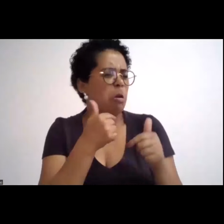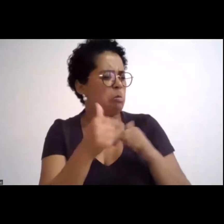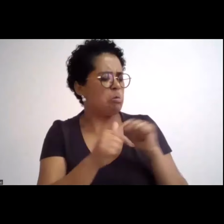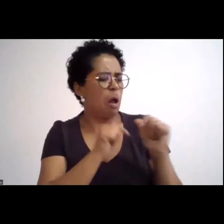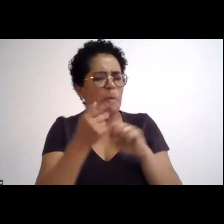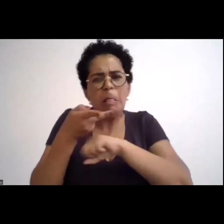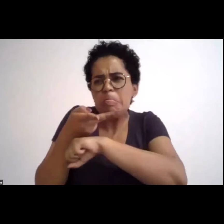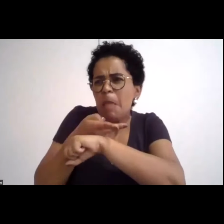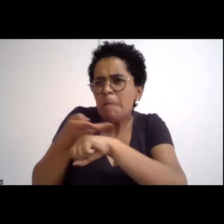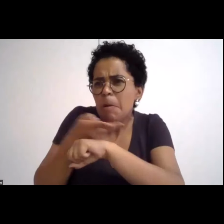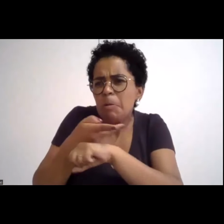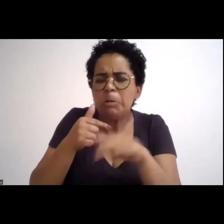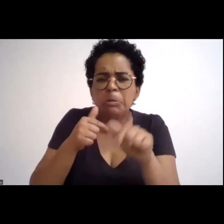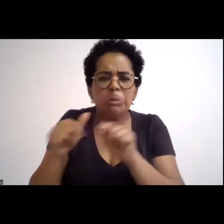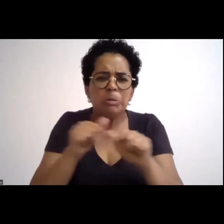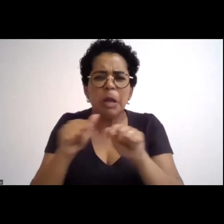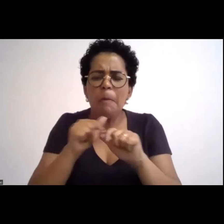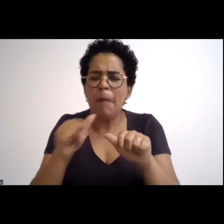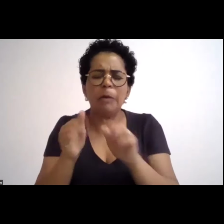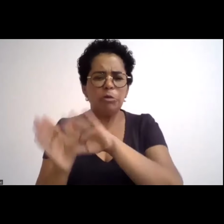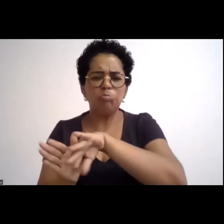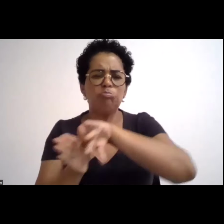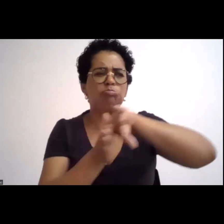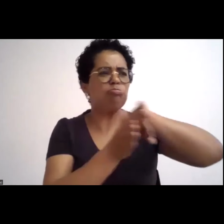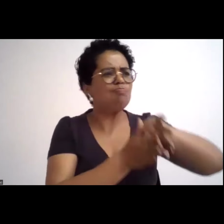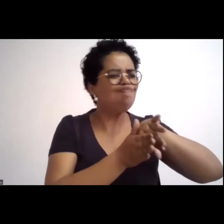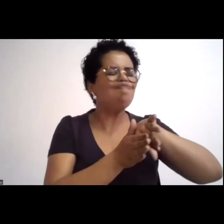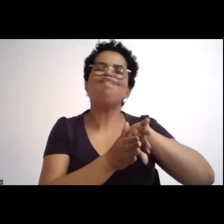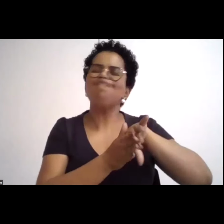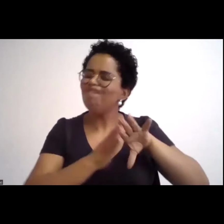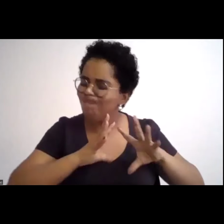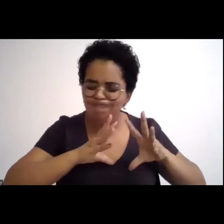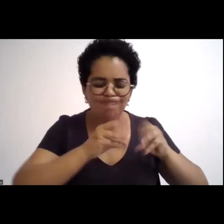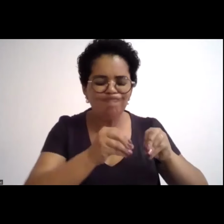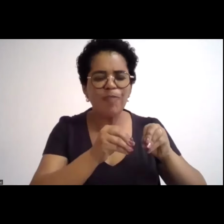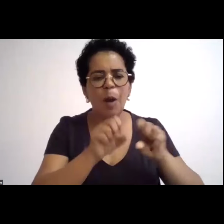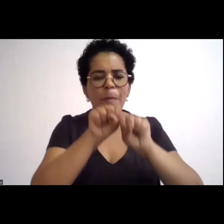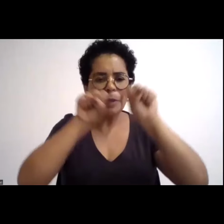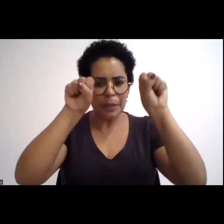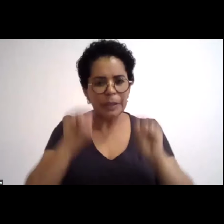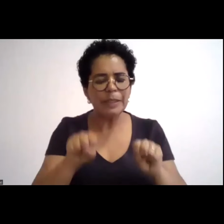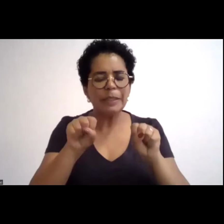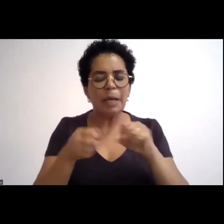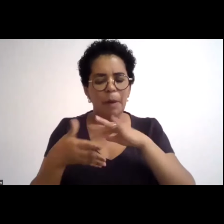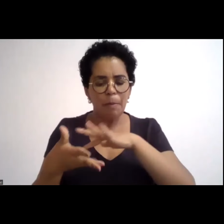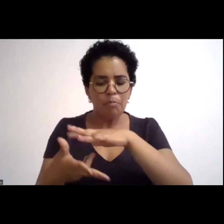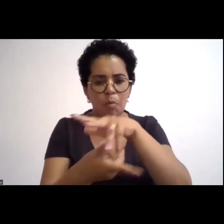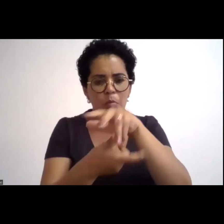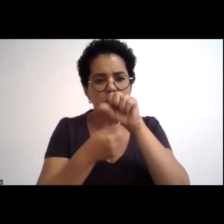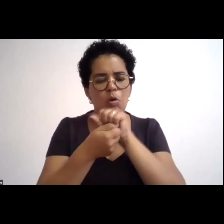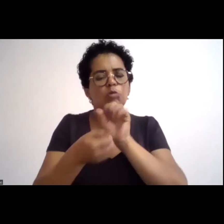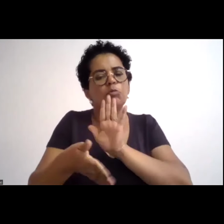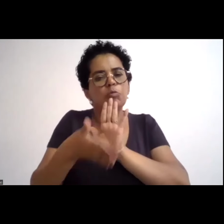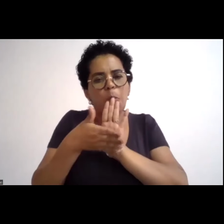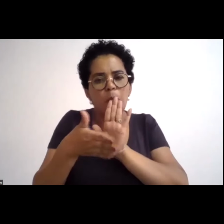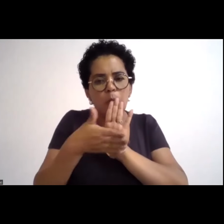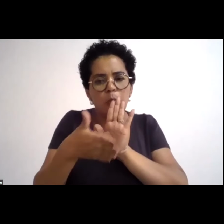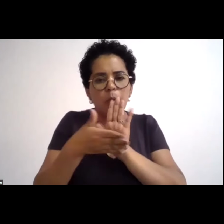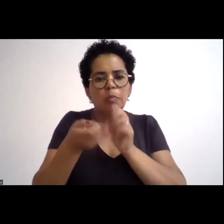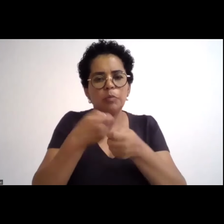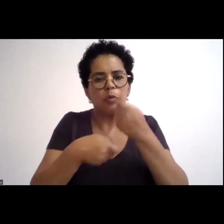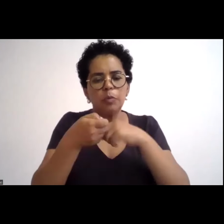mais trabalho, porque estão fora, né, completamente fora desse sistema mundo, né, que foi proposto por uma economia mundo